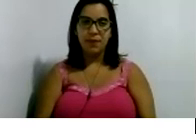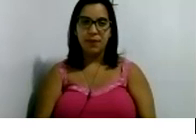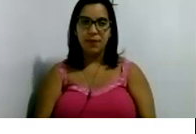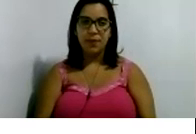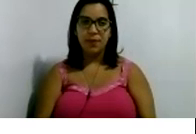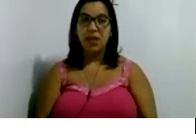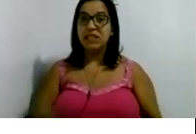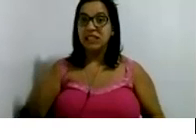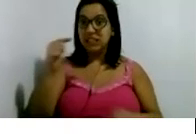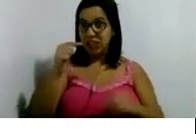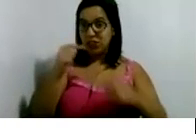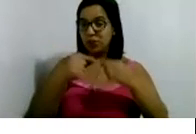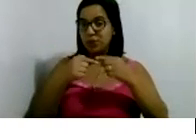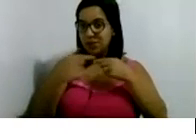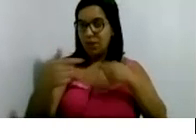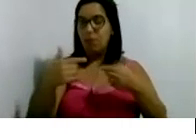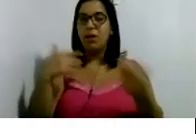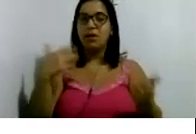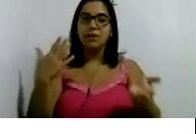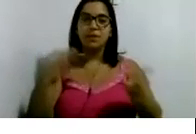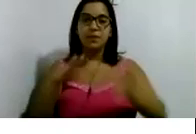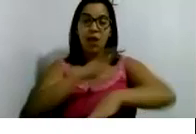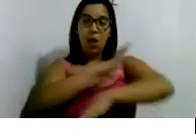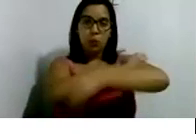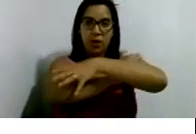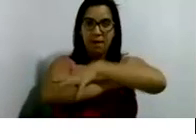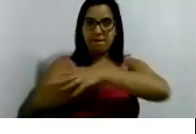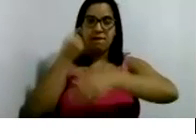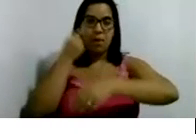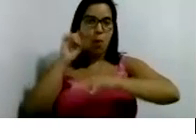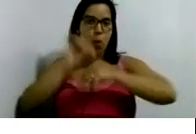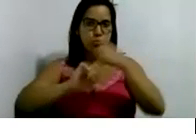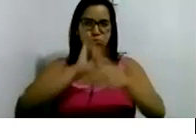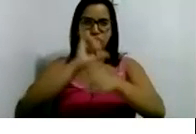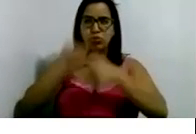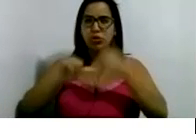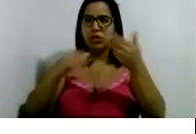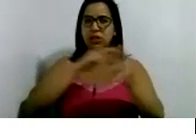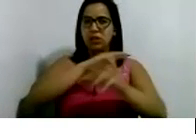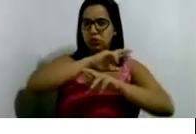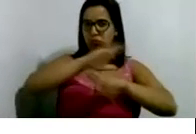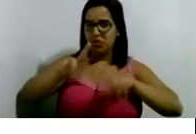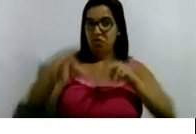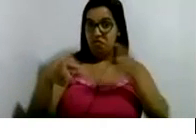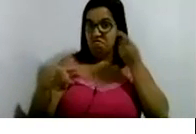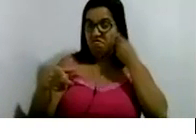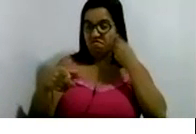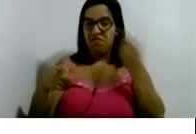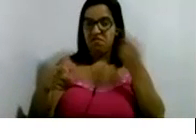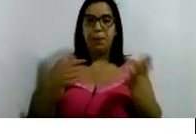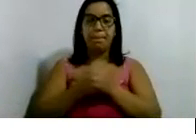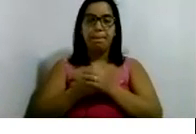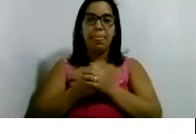Então, na 7ª semana, os membros eles passam por uma considerável mudança. Então, a gente já